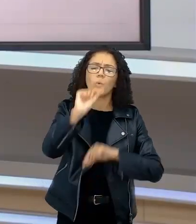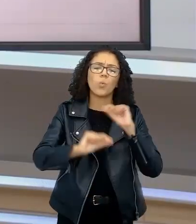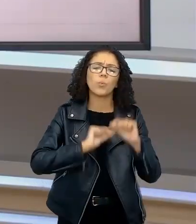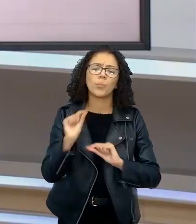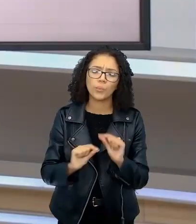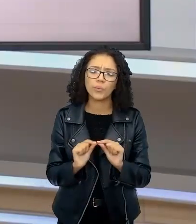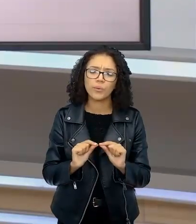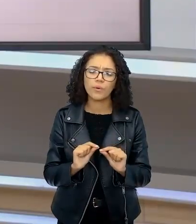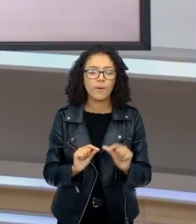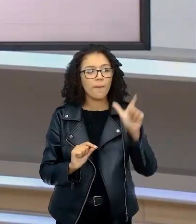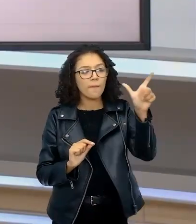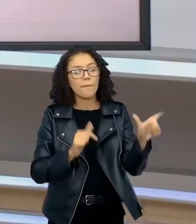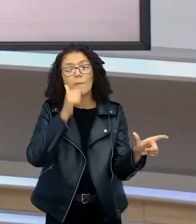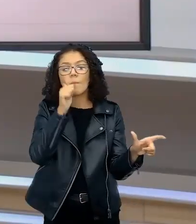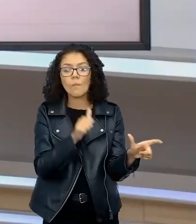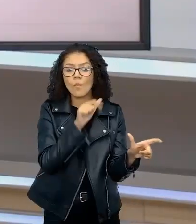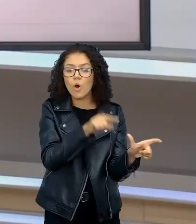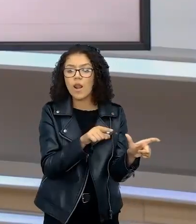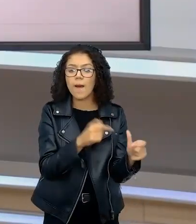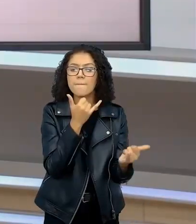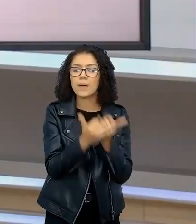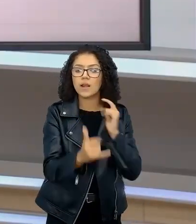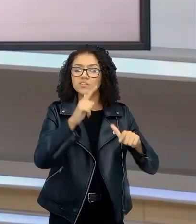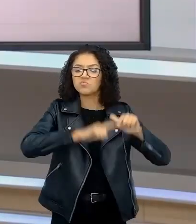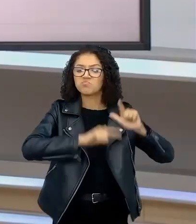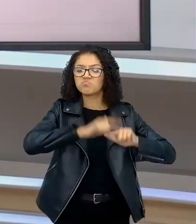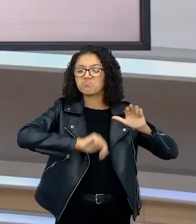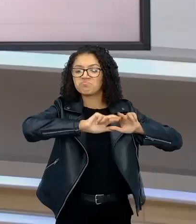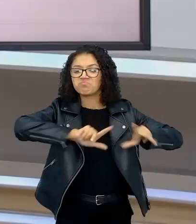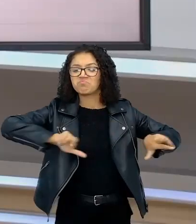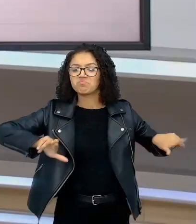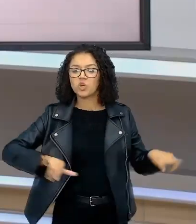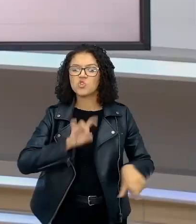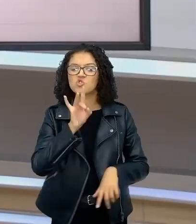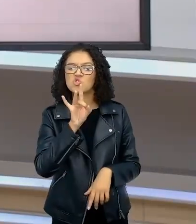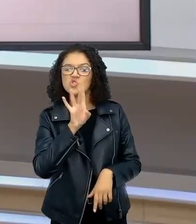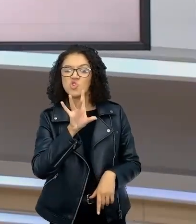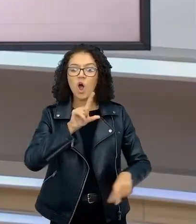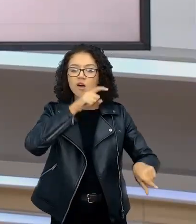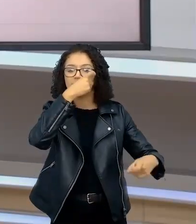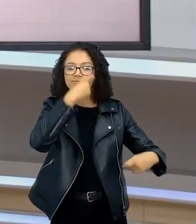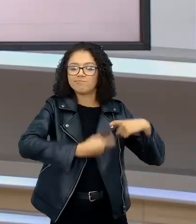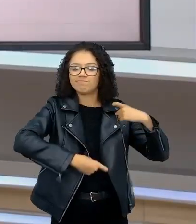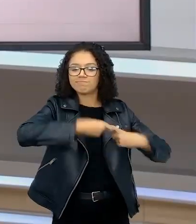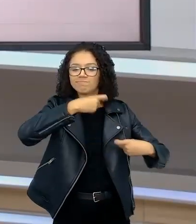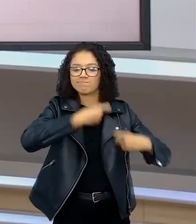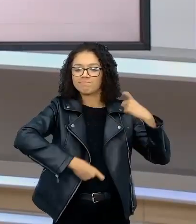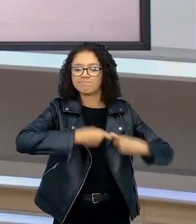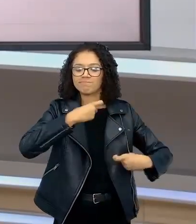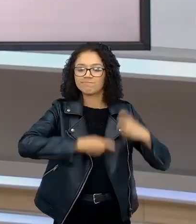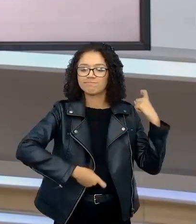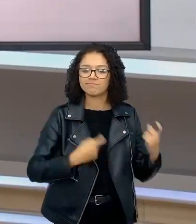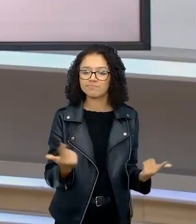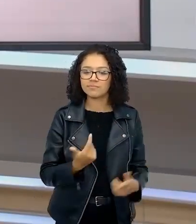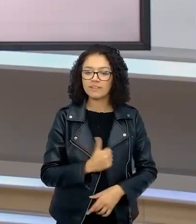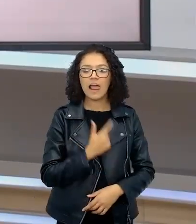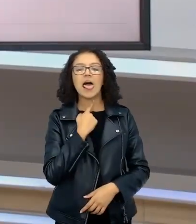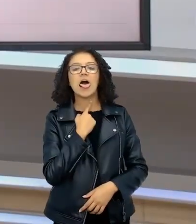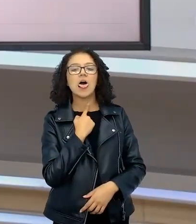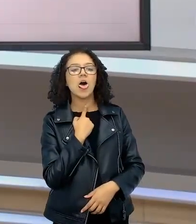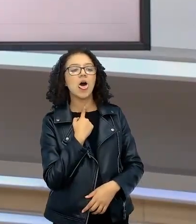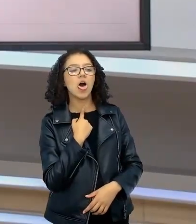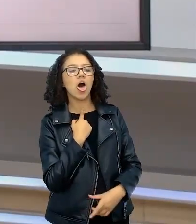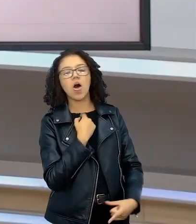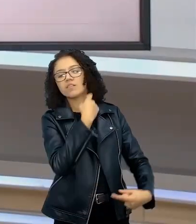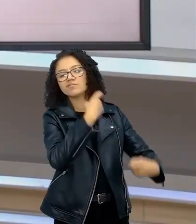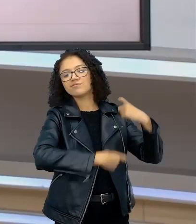como objetos. Objetos hipersexualizados, objetos de desejo do homem.